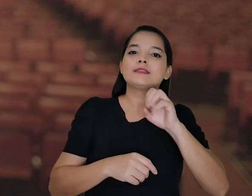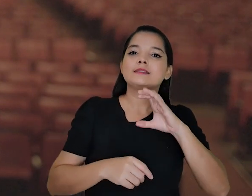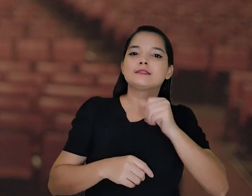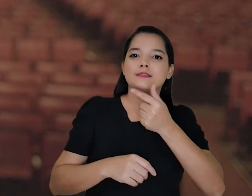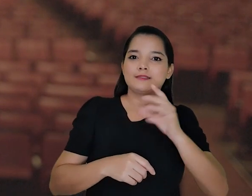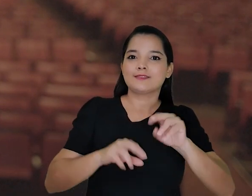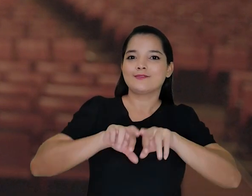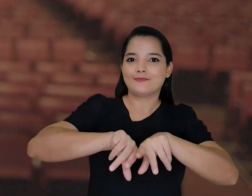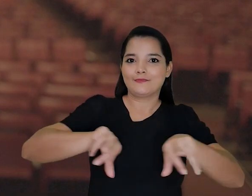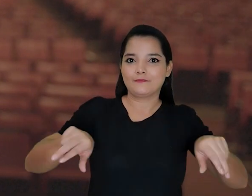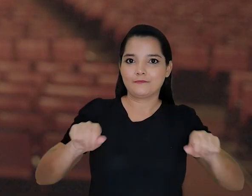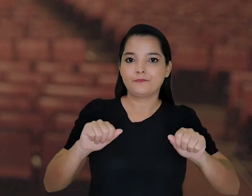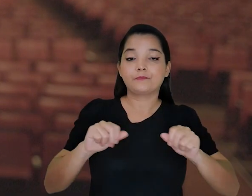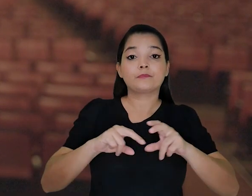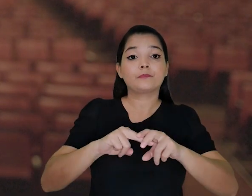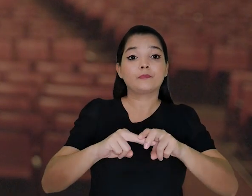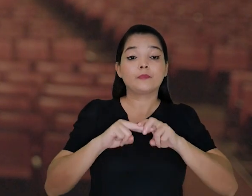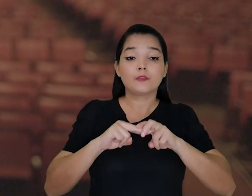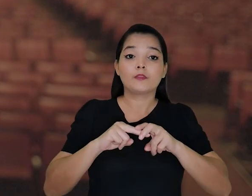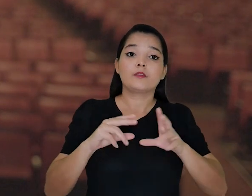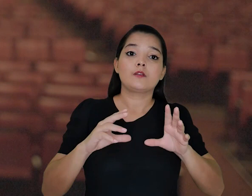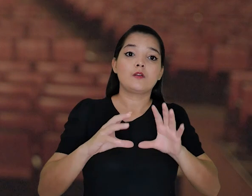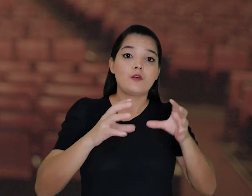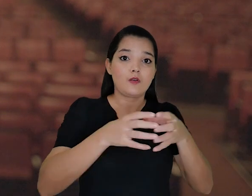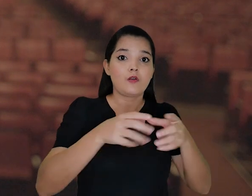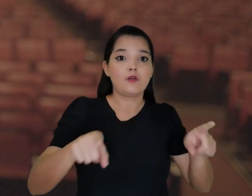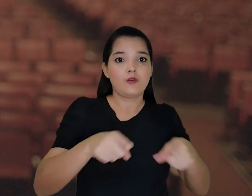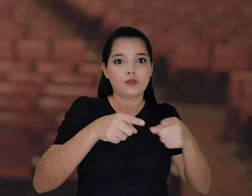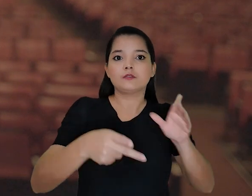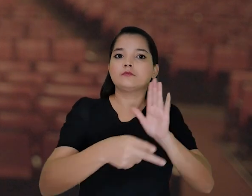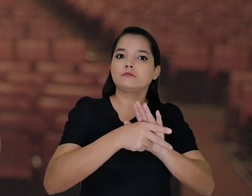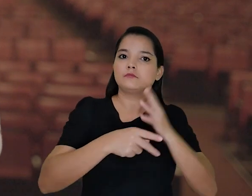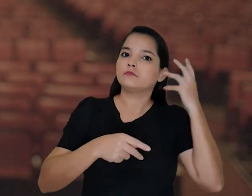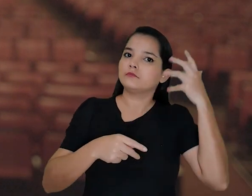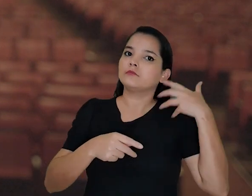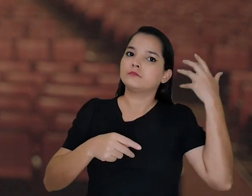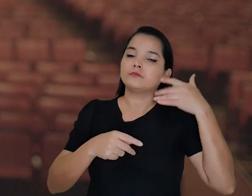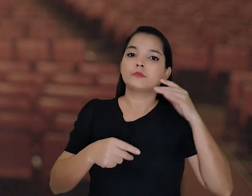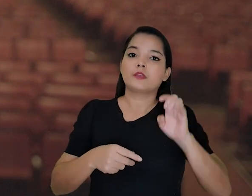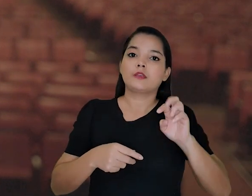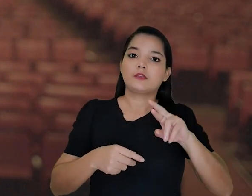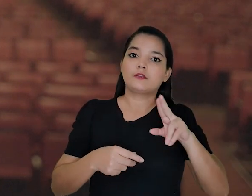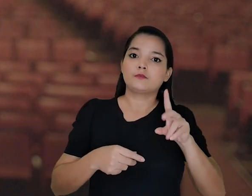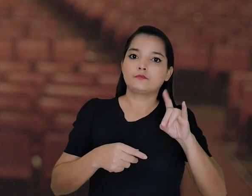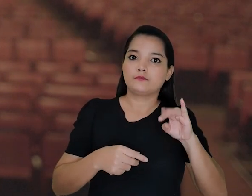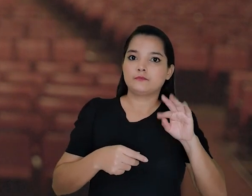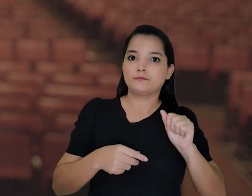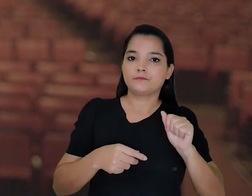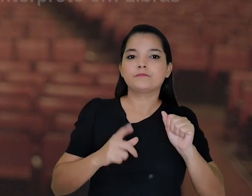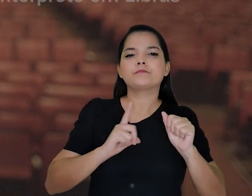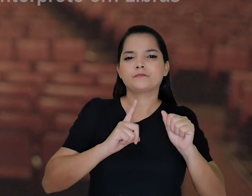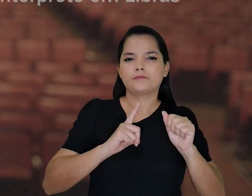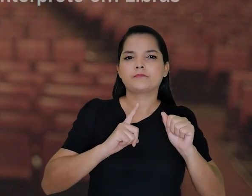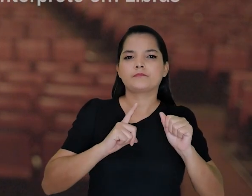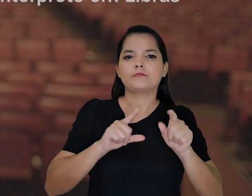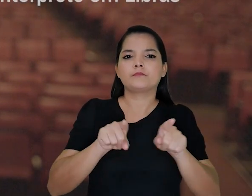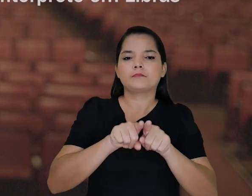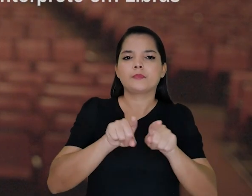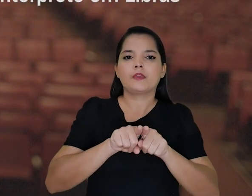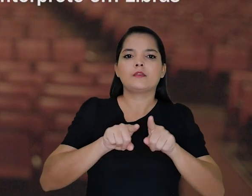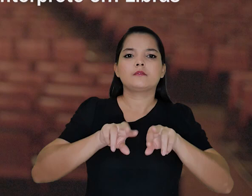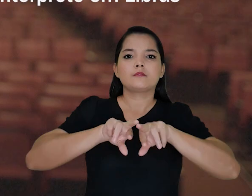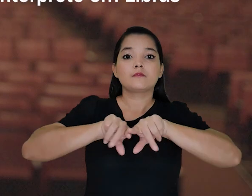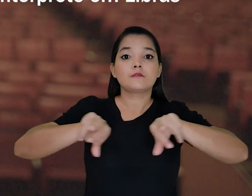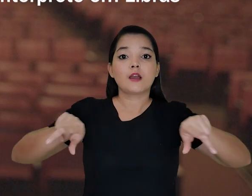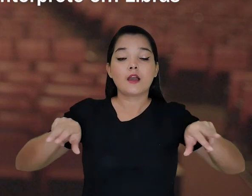isso em uma orquestra erudita nós temos outras formações orquestrais por exemplo